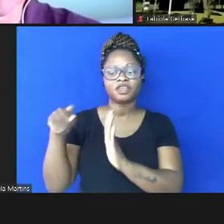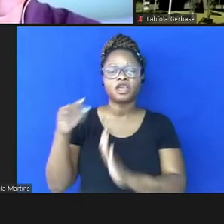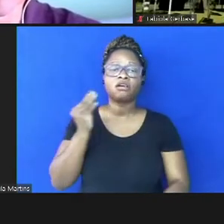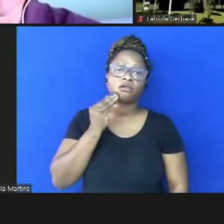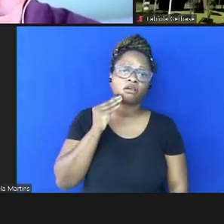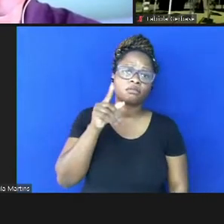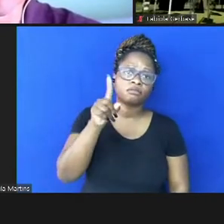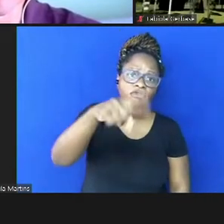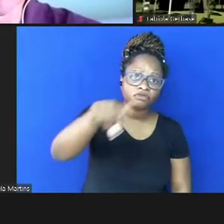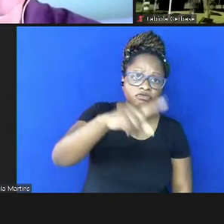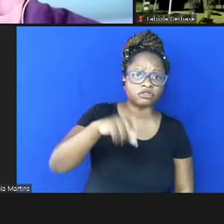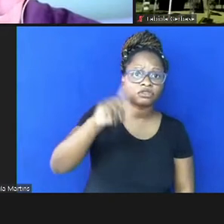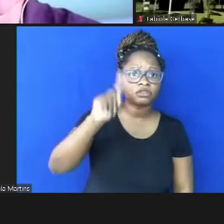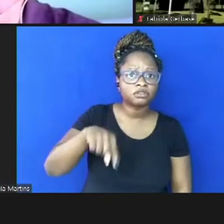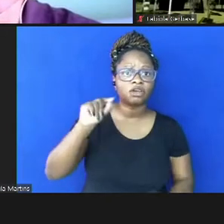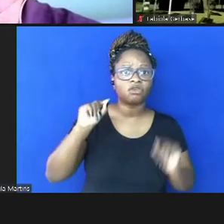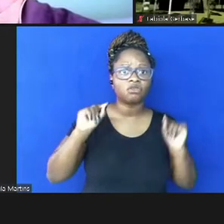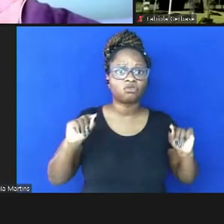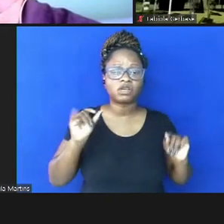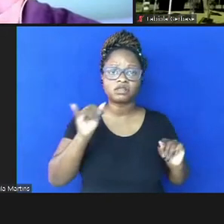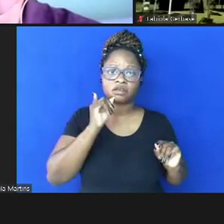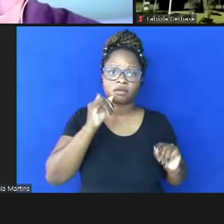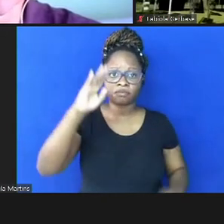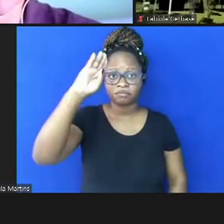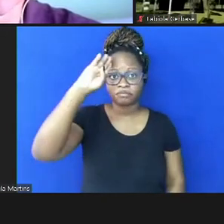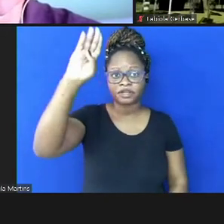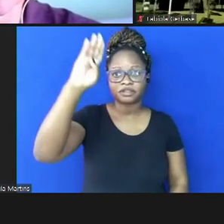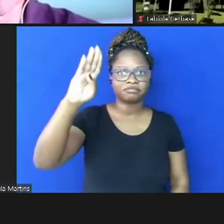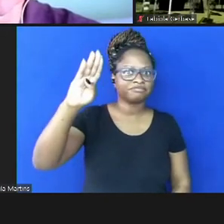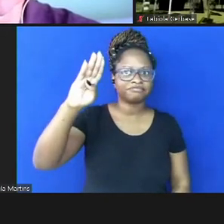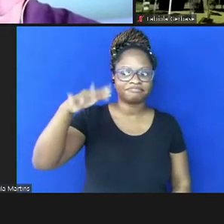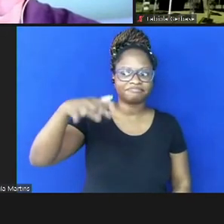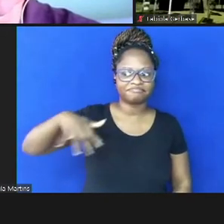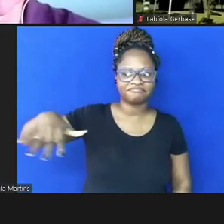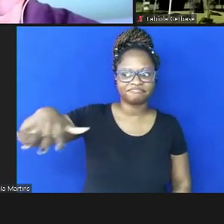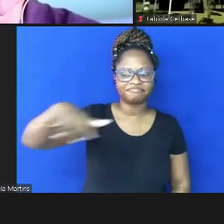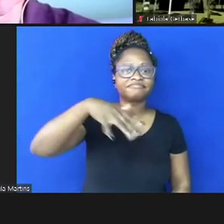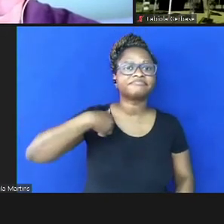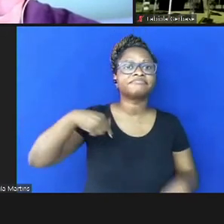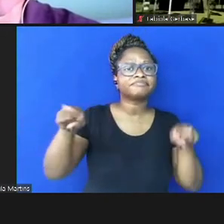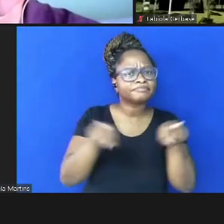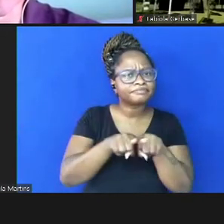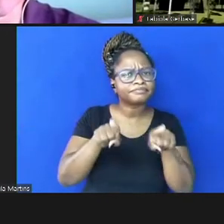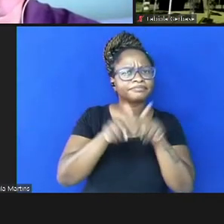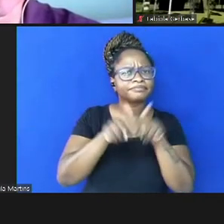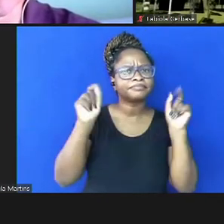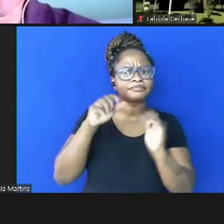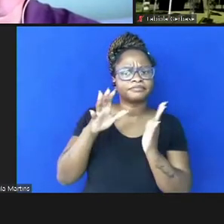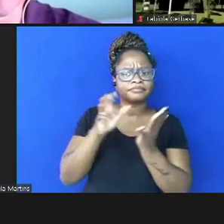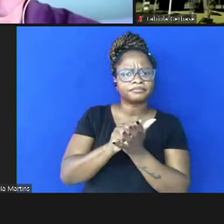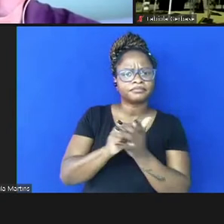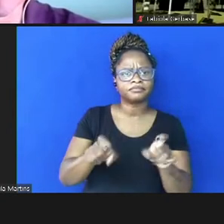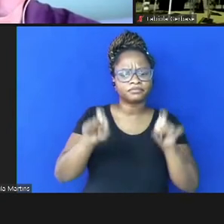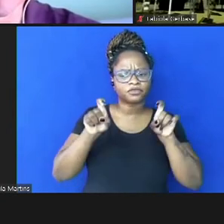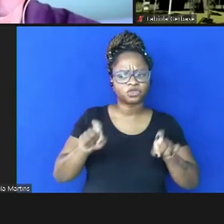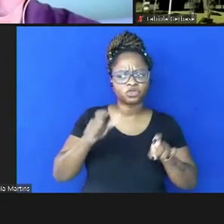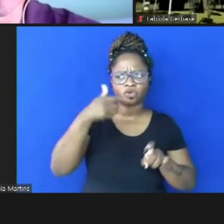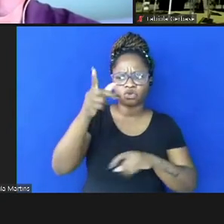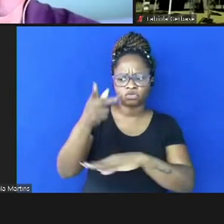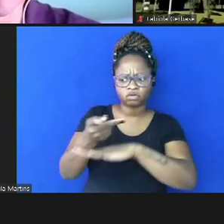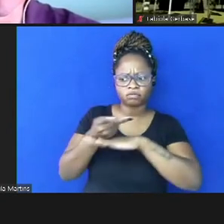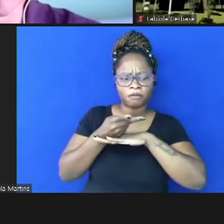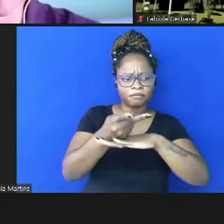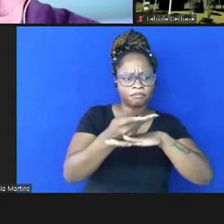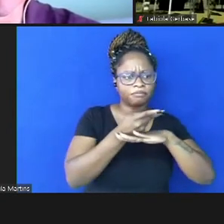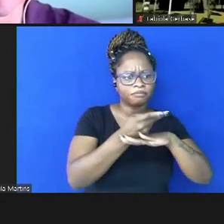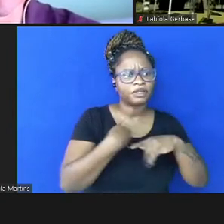é um expoente, por exemplo, que destaca na sua área, você também pode ser nomeado para outros prêmios, né? Então, você